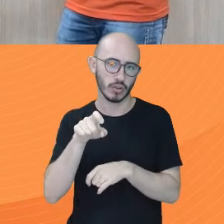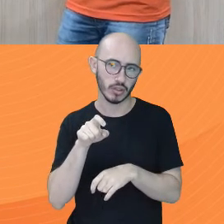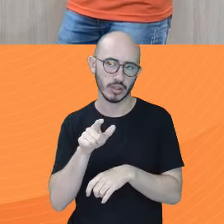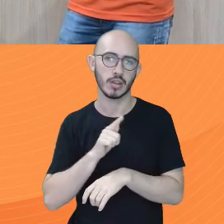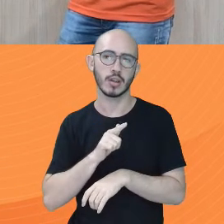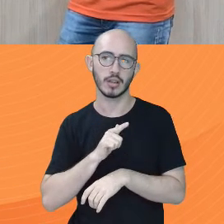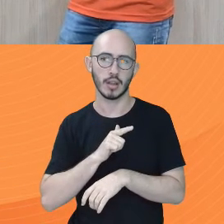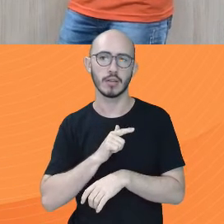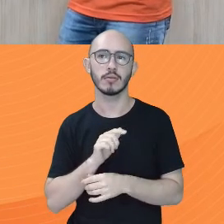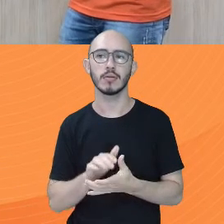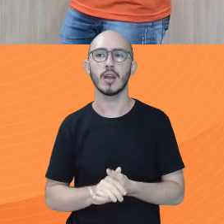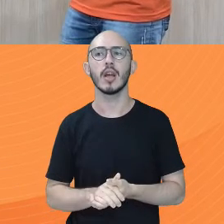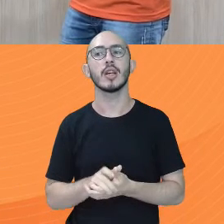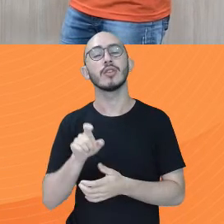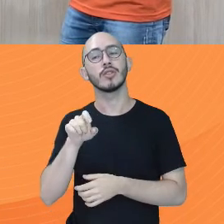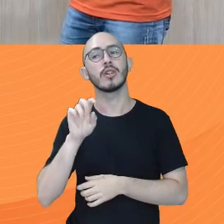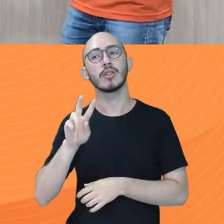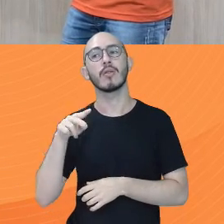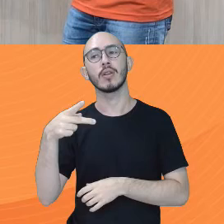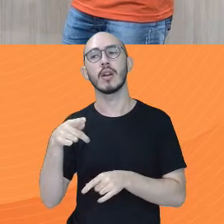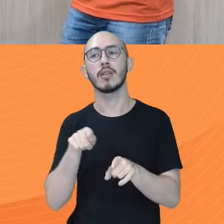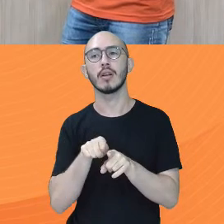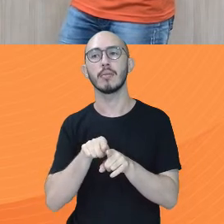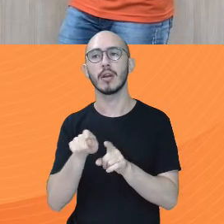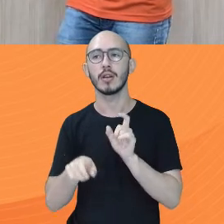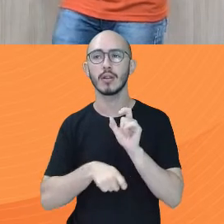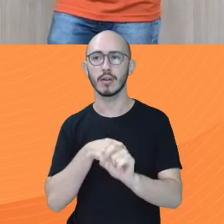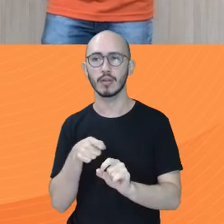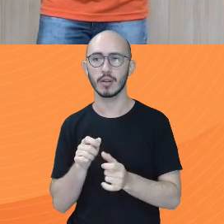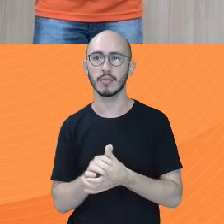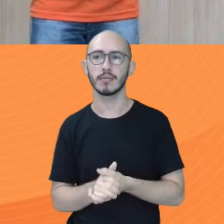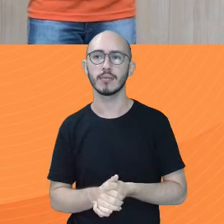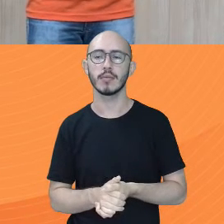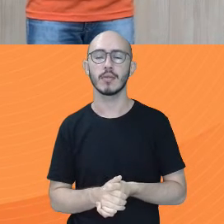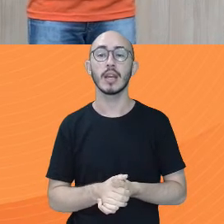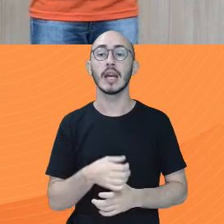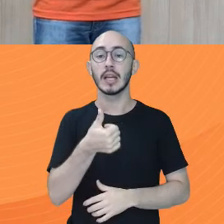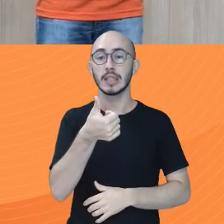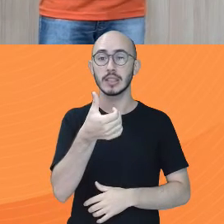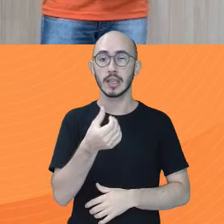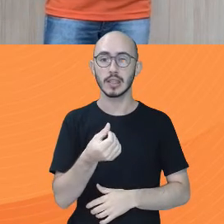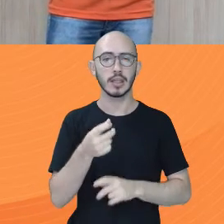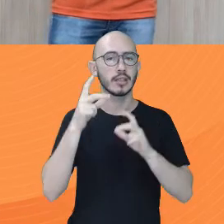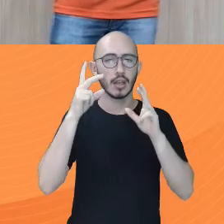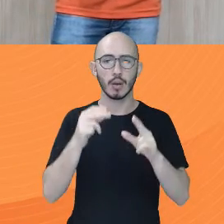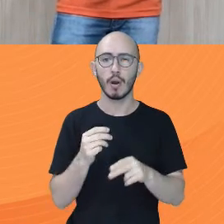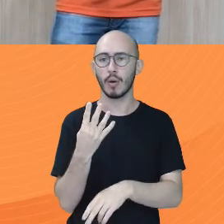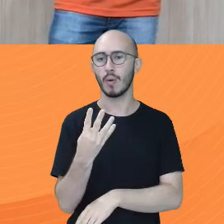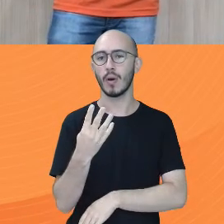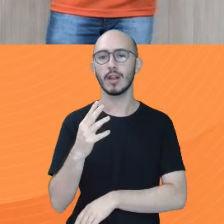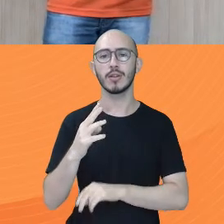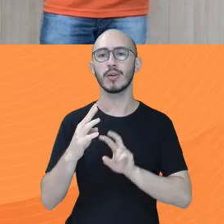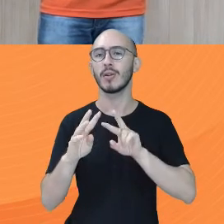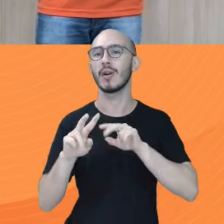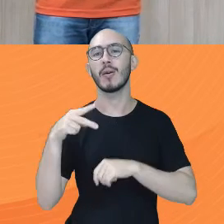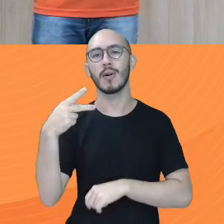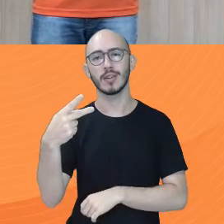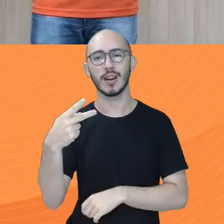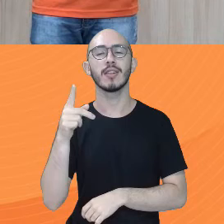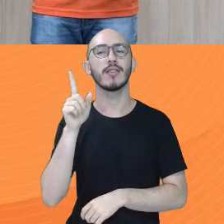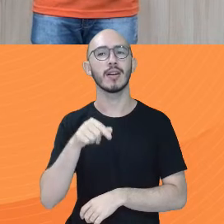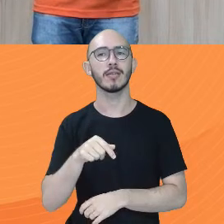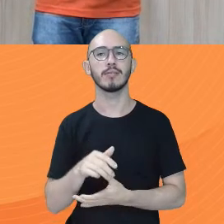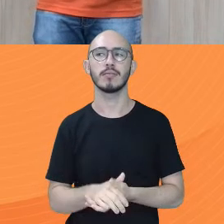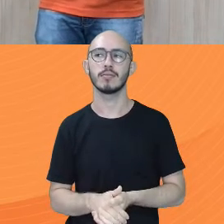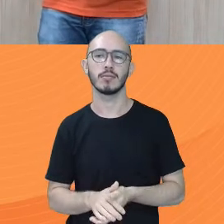escrevi ali o x ao quadrado. Tenho que o 16 é a mesma coisa que 4 elevado ao quadrado. 4 elevado ao